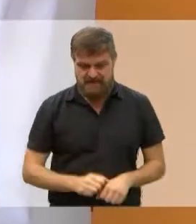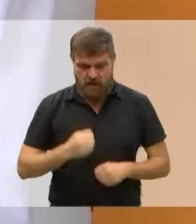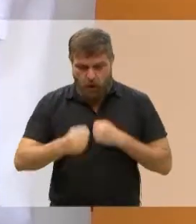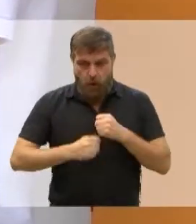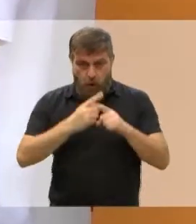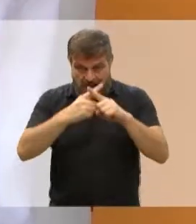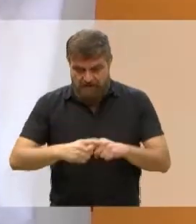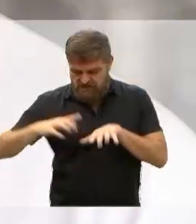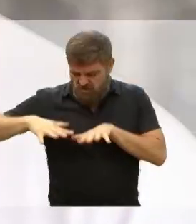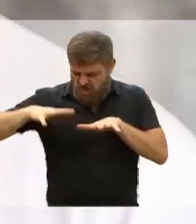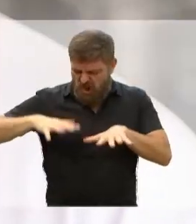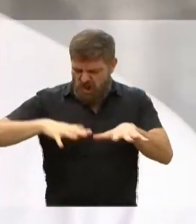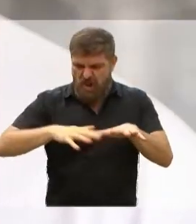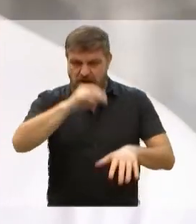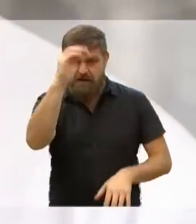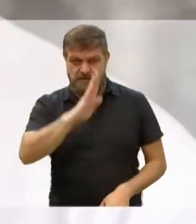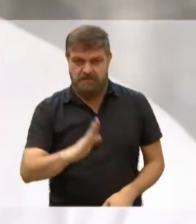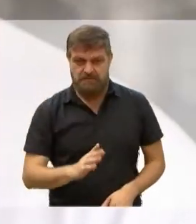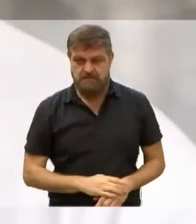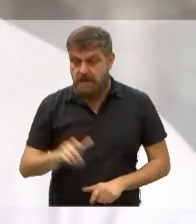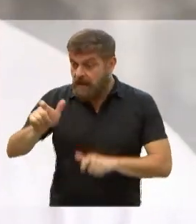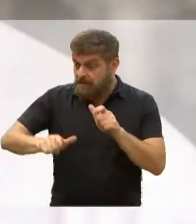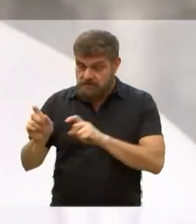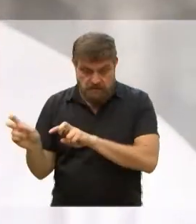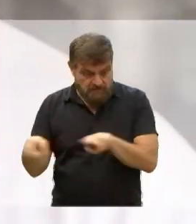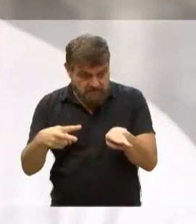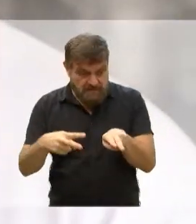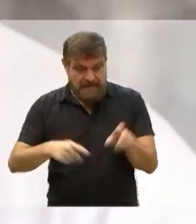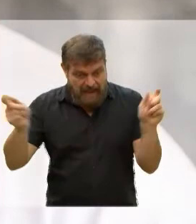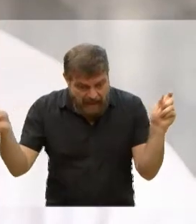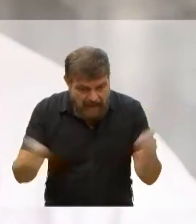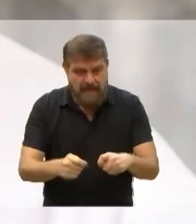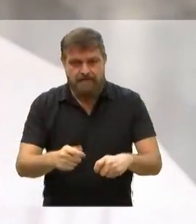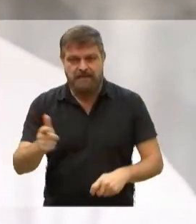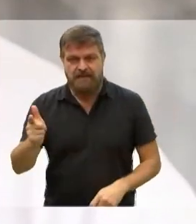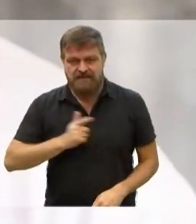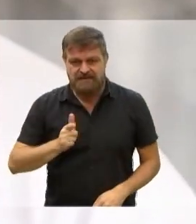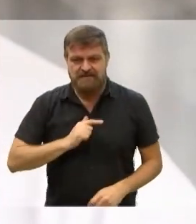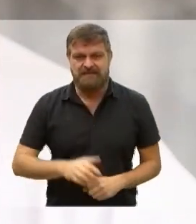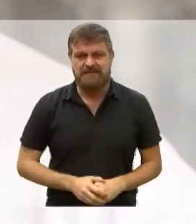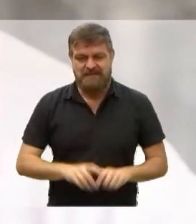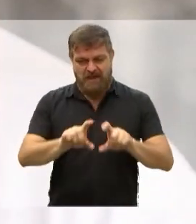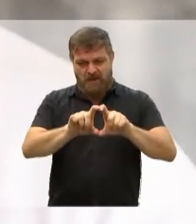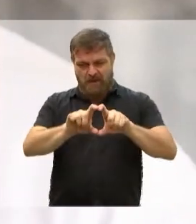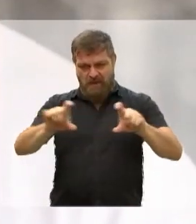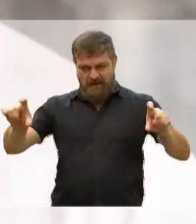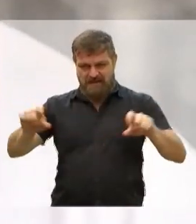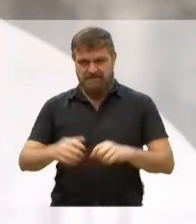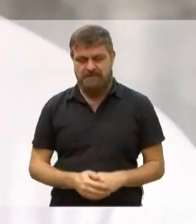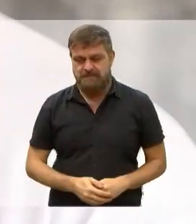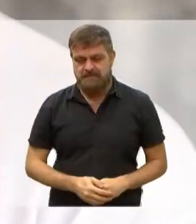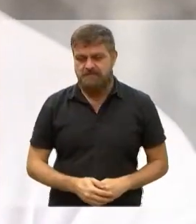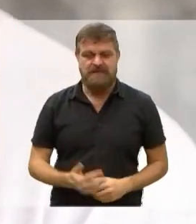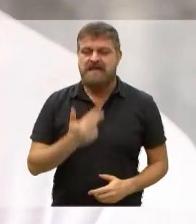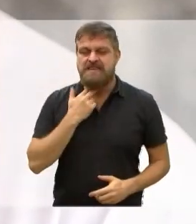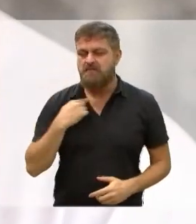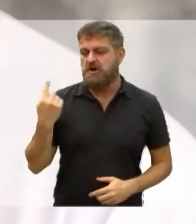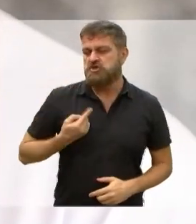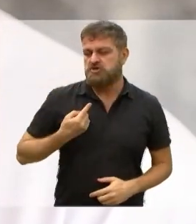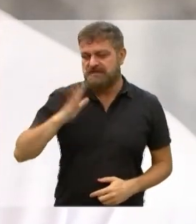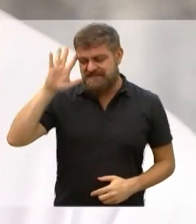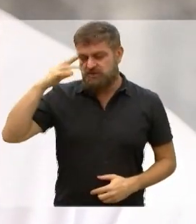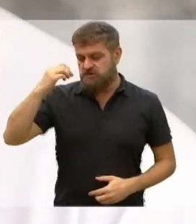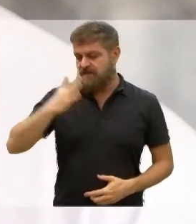outras pessoas vejam que eles têm capacidade para fazer tudo, né? Eles têm um lema que é muito bacana, que chama Nada de Nós Sem